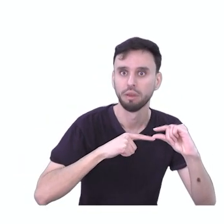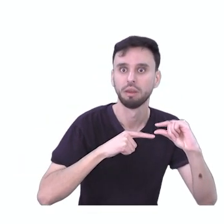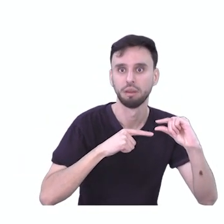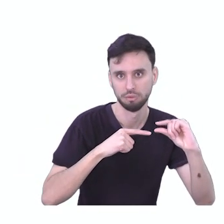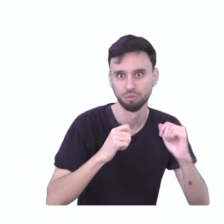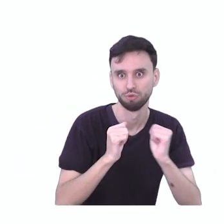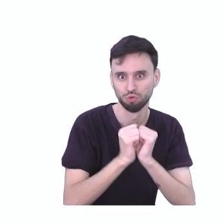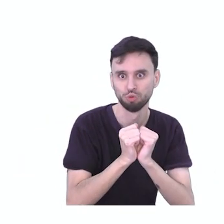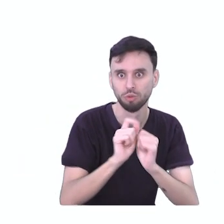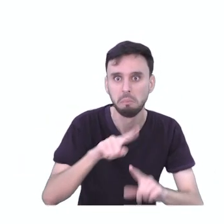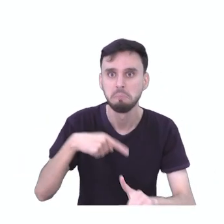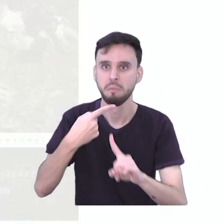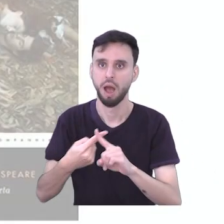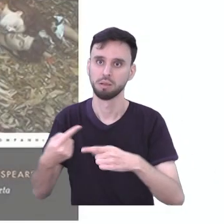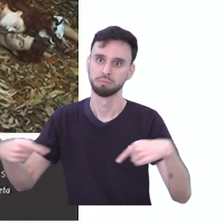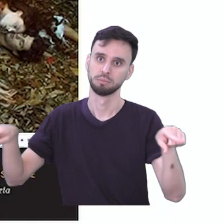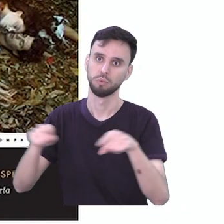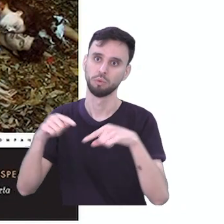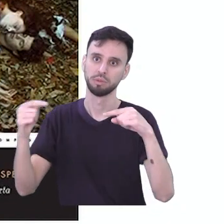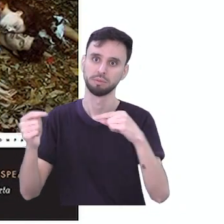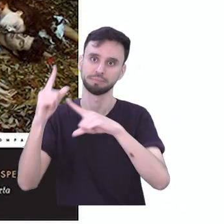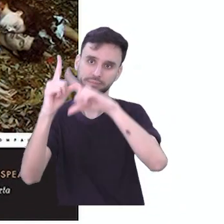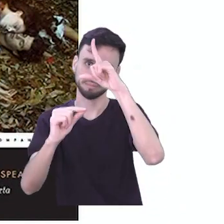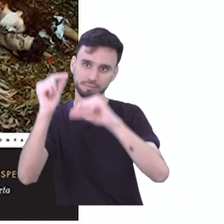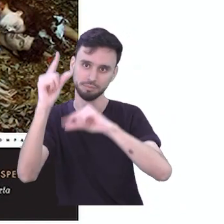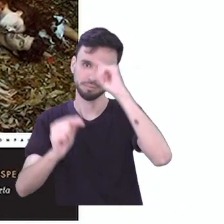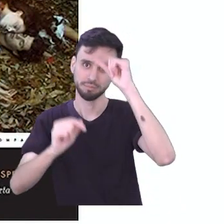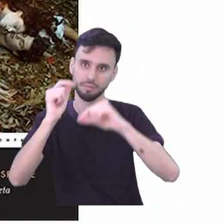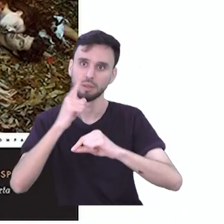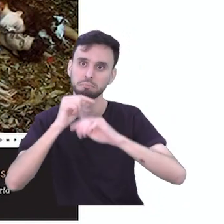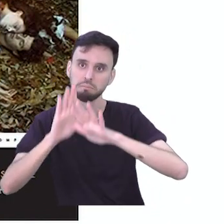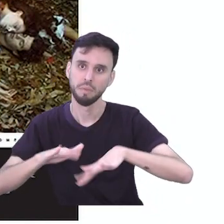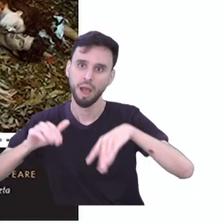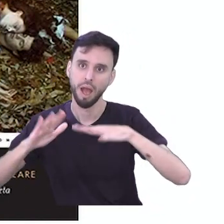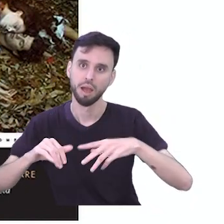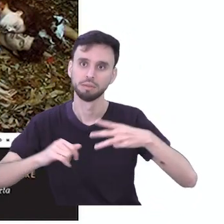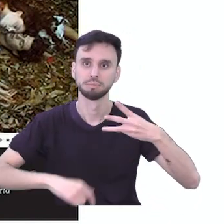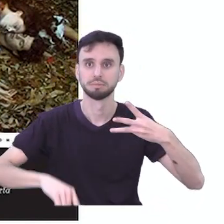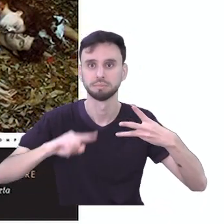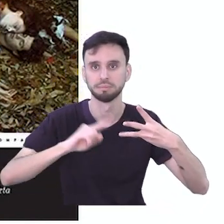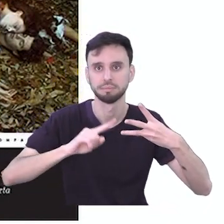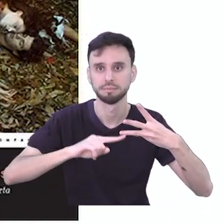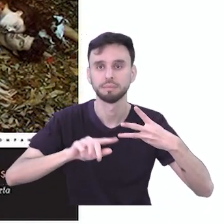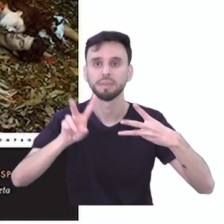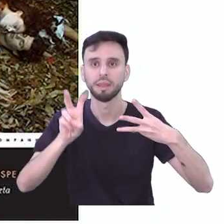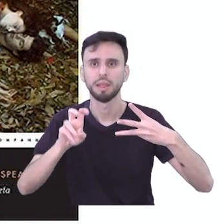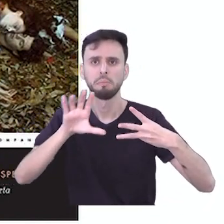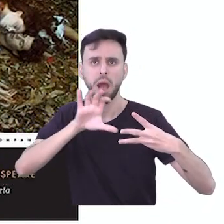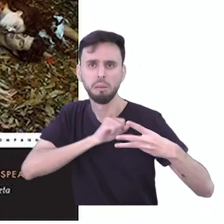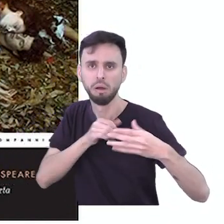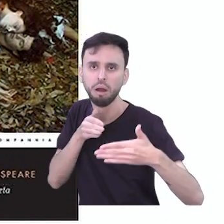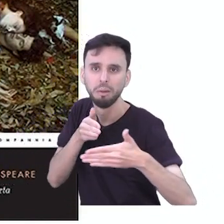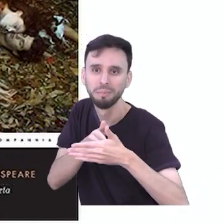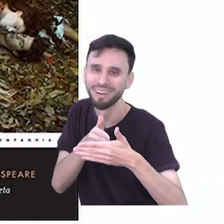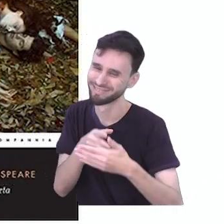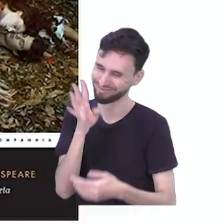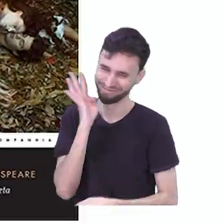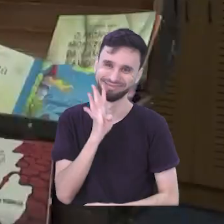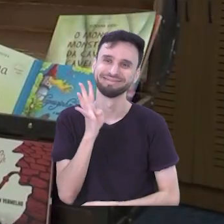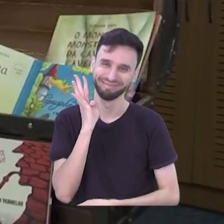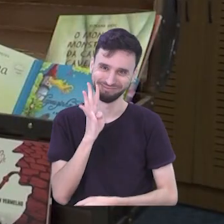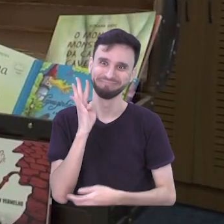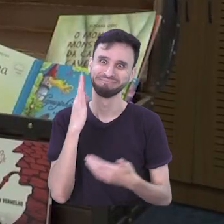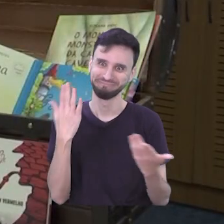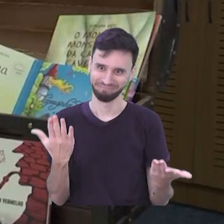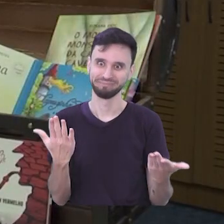esse diálogo com a música Estrela do Mar. E também pensamos nessa outra história que trata também do tema Amor Impossível. Legal,